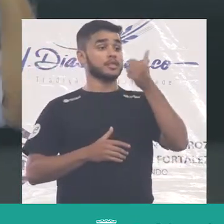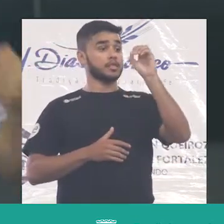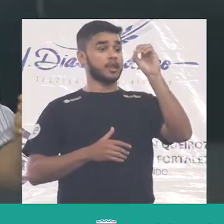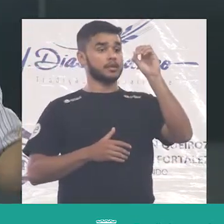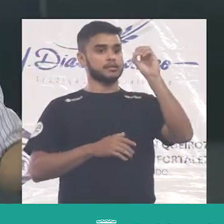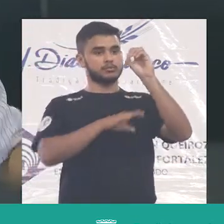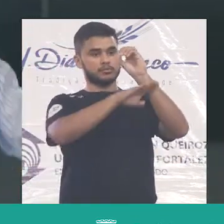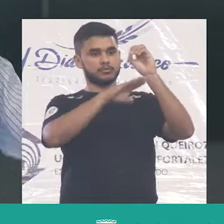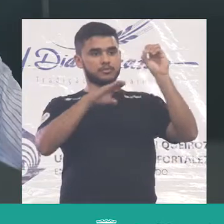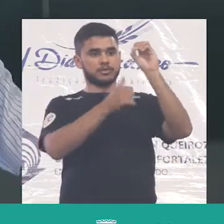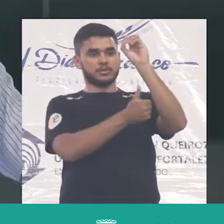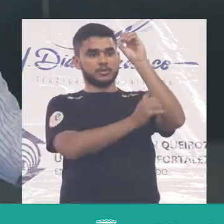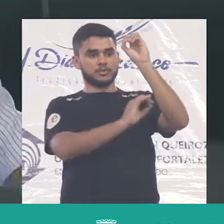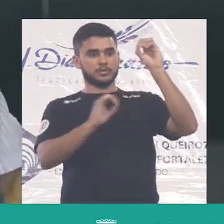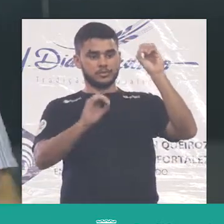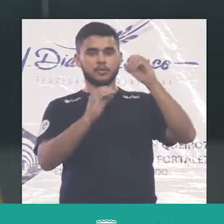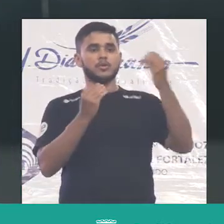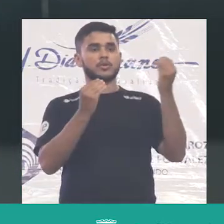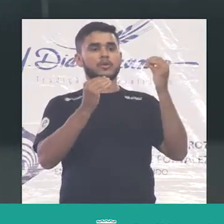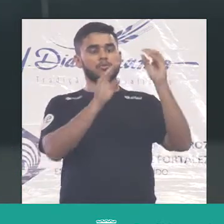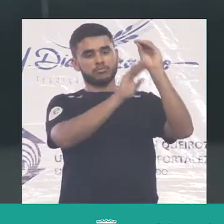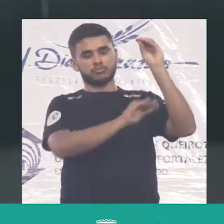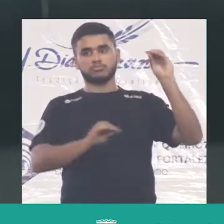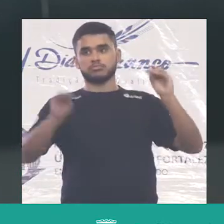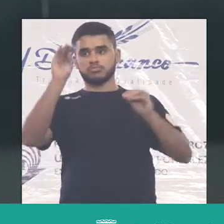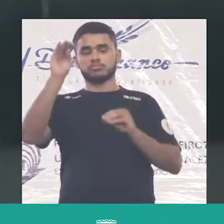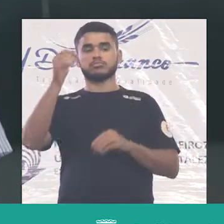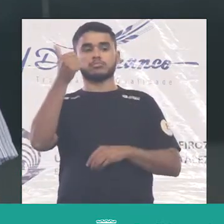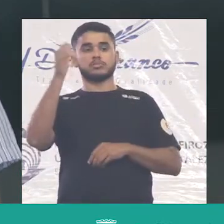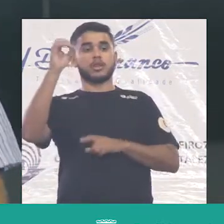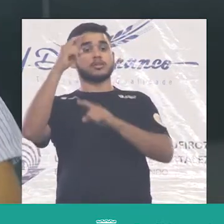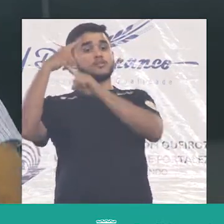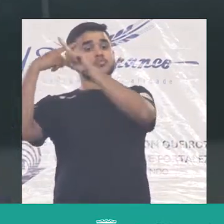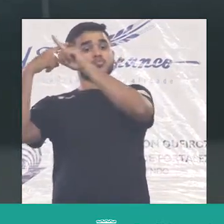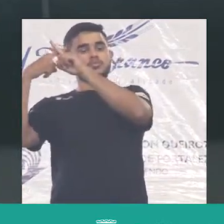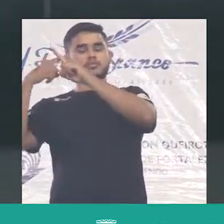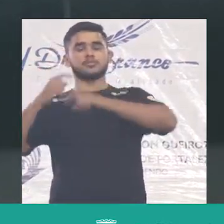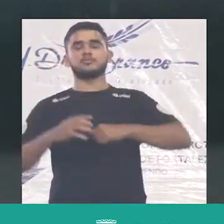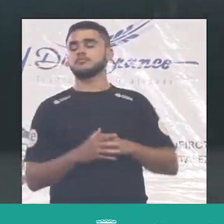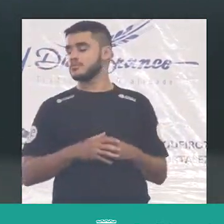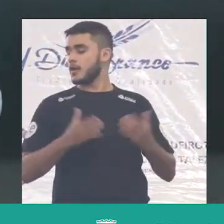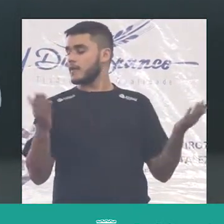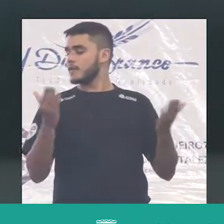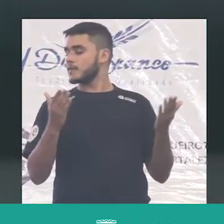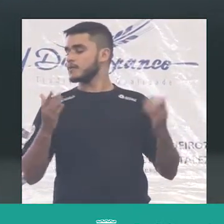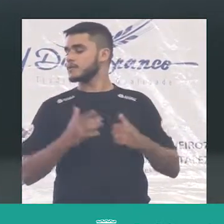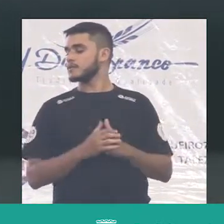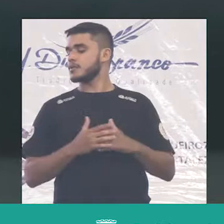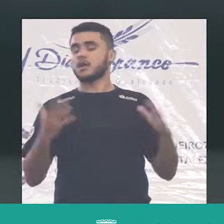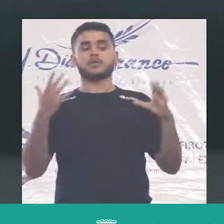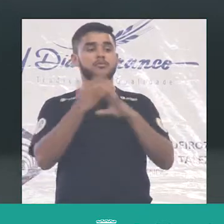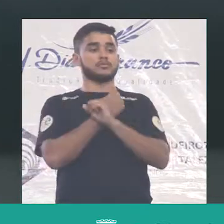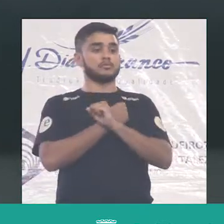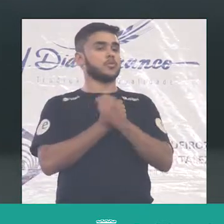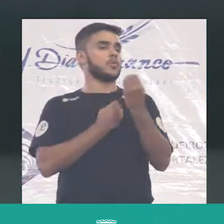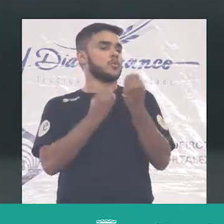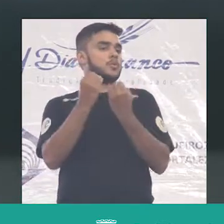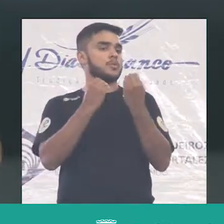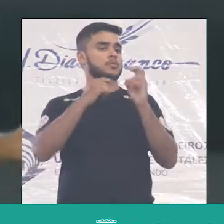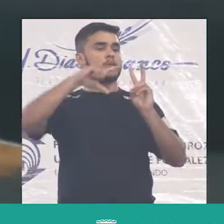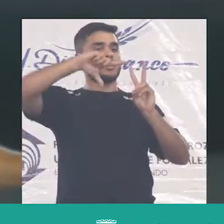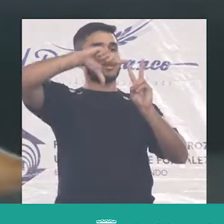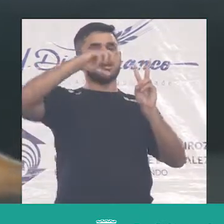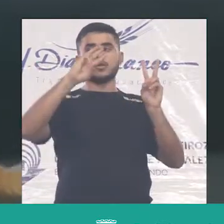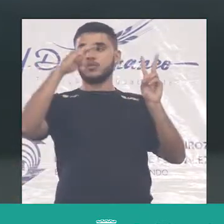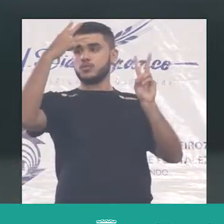de 1 sobre 10. Passa esse 10 para lá multiplicando e faz as contas, tira a raiz cúbica.